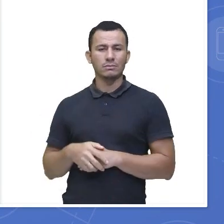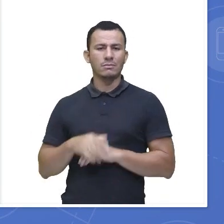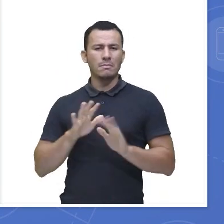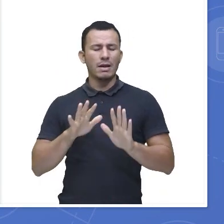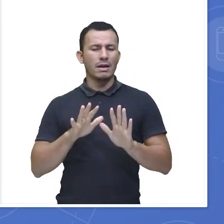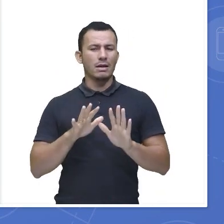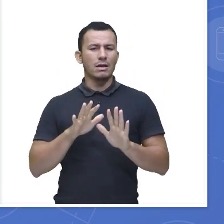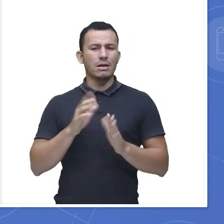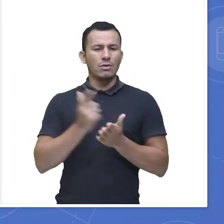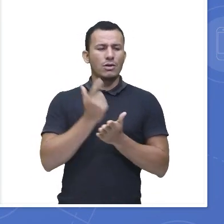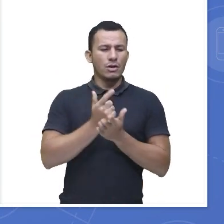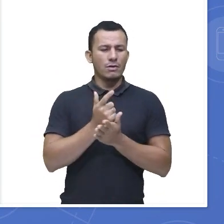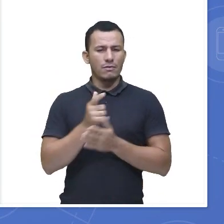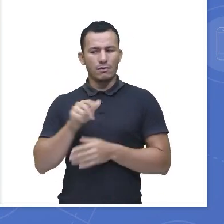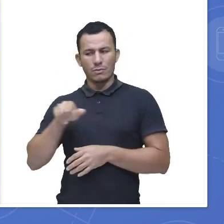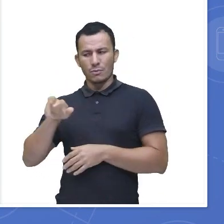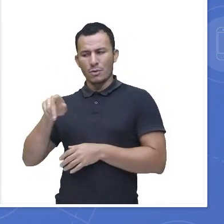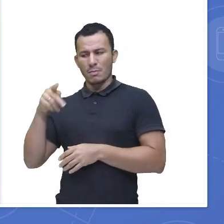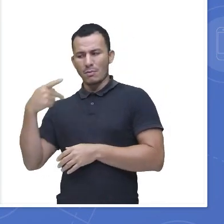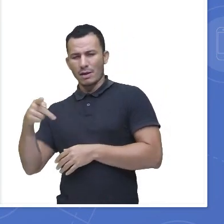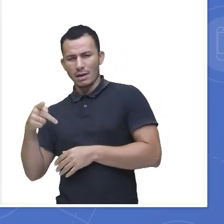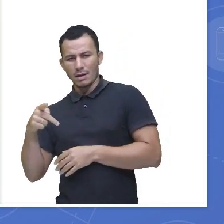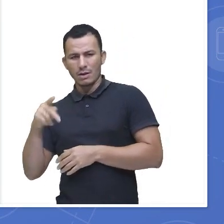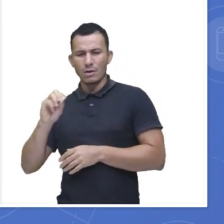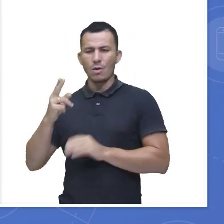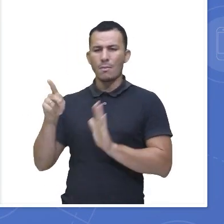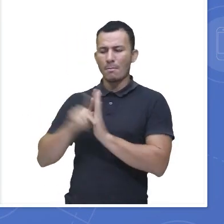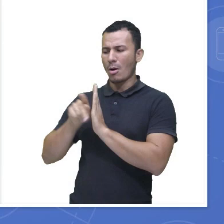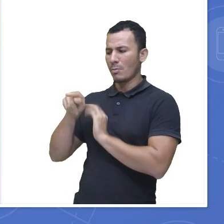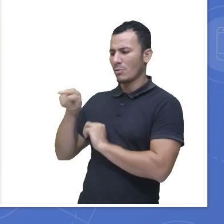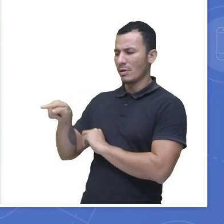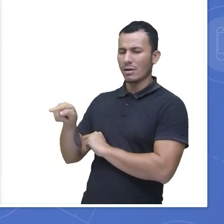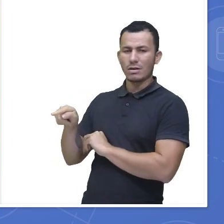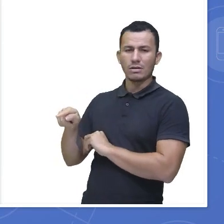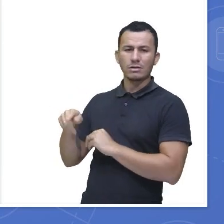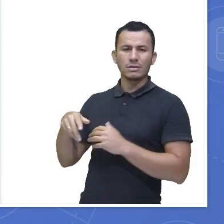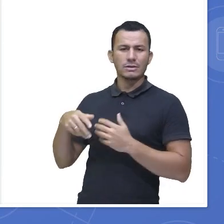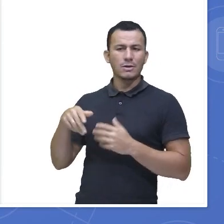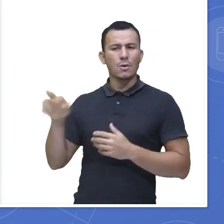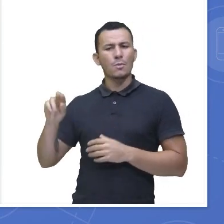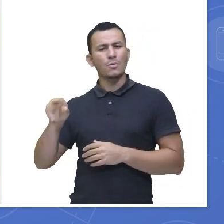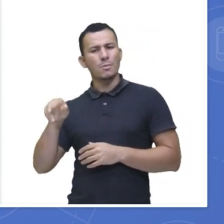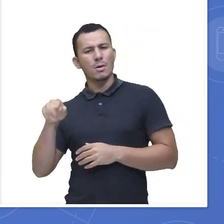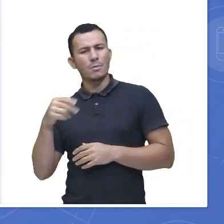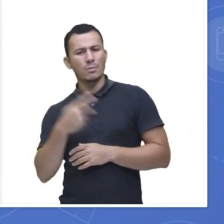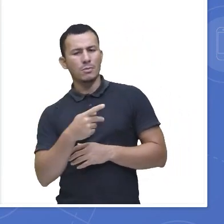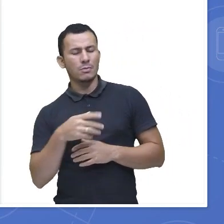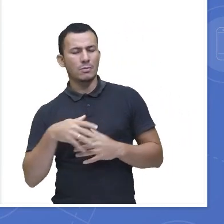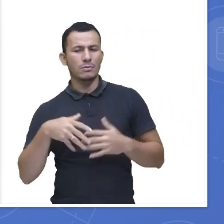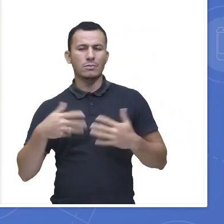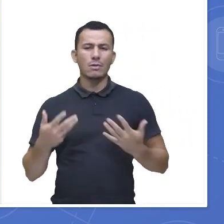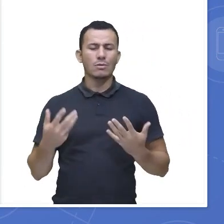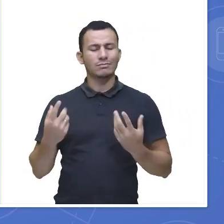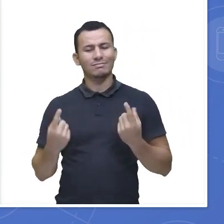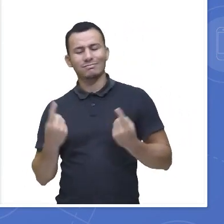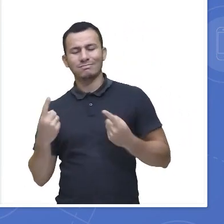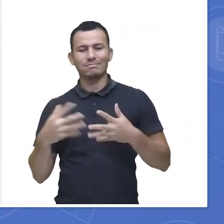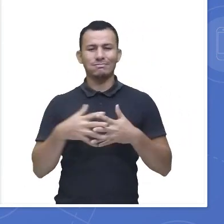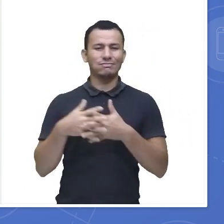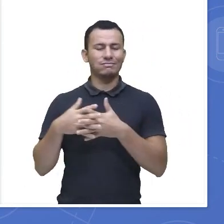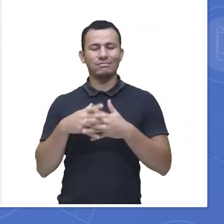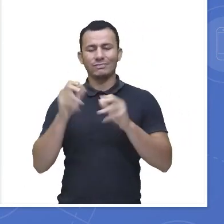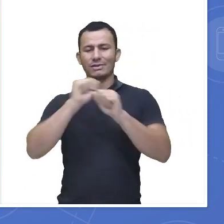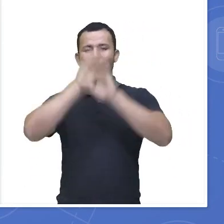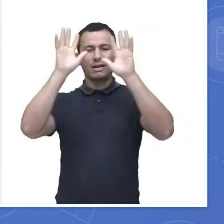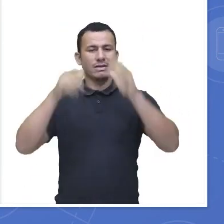é do irmão dele? Seu livro. Livro de quem, gente? Do João ou do irmão? Não dá. Não tem como,